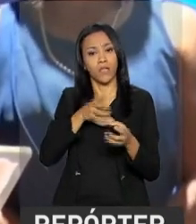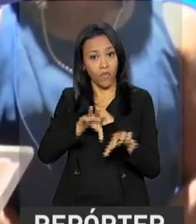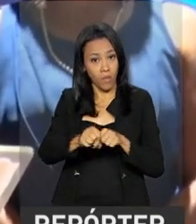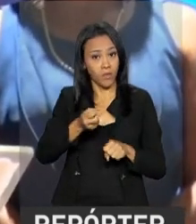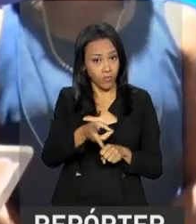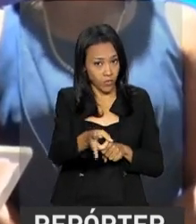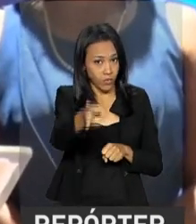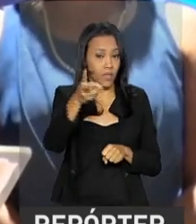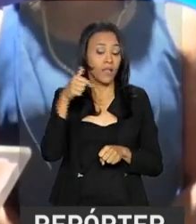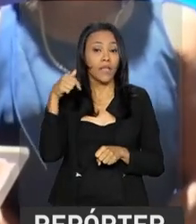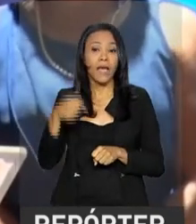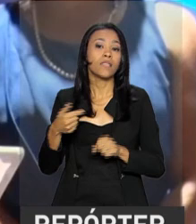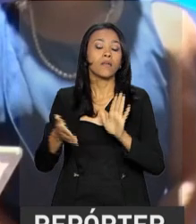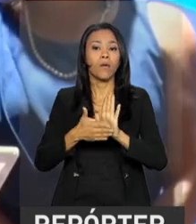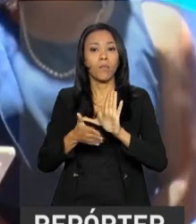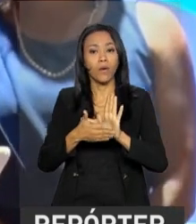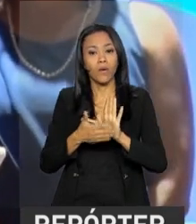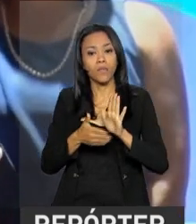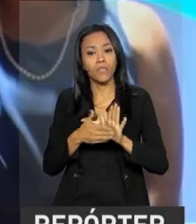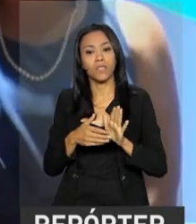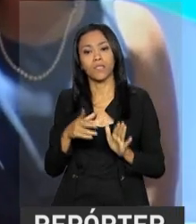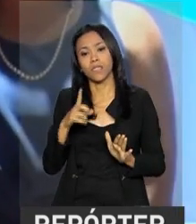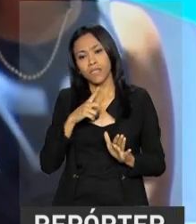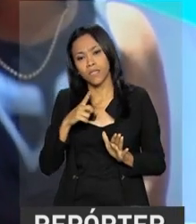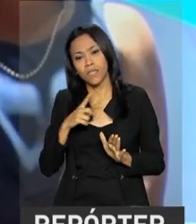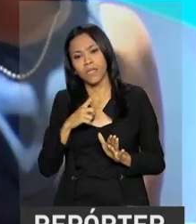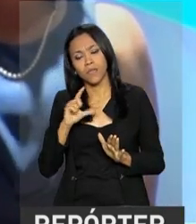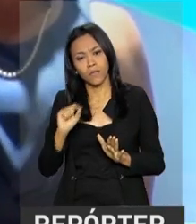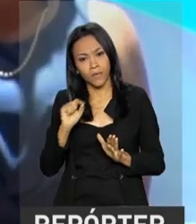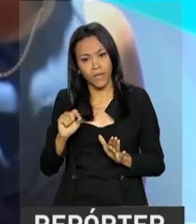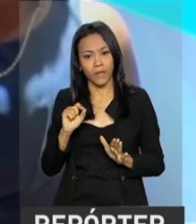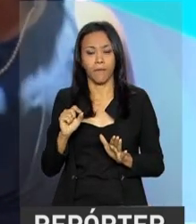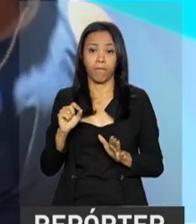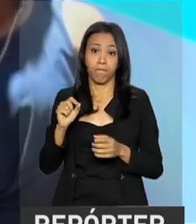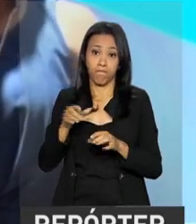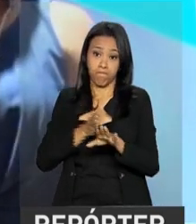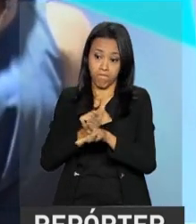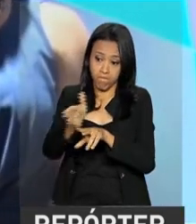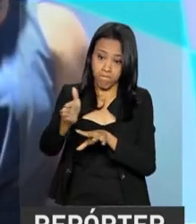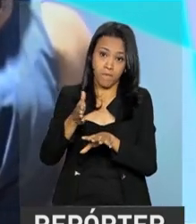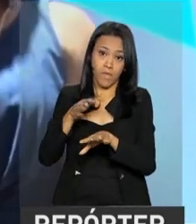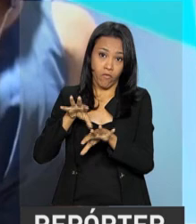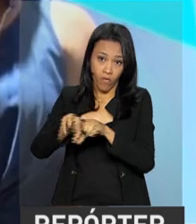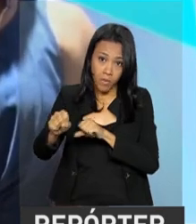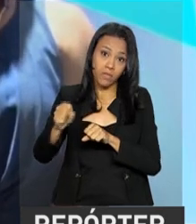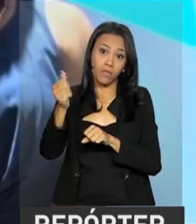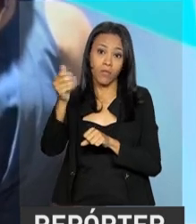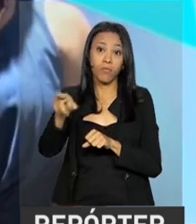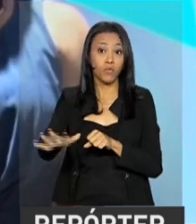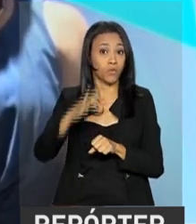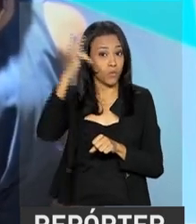essa proposta envolve desde ações ligadas à formação inicial para os futuros professores